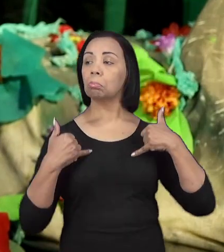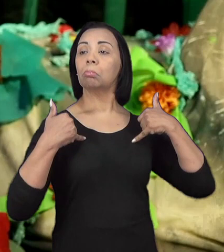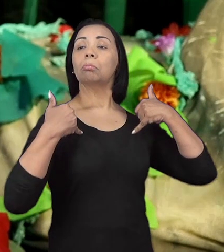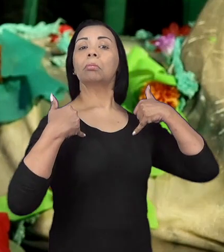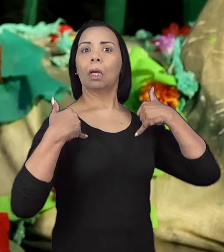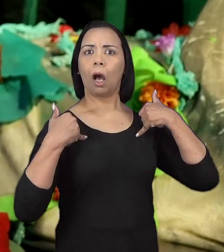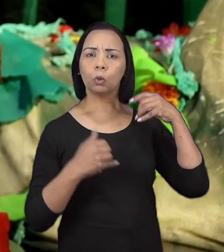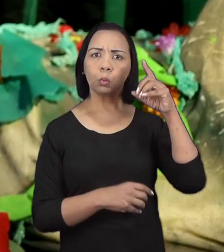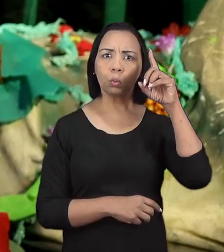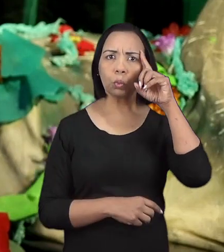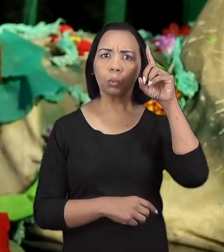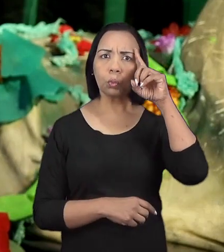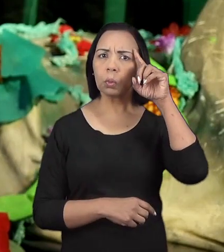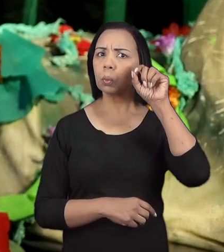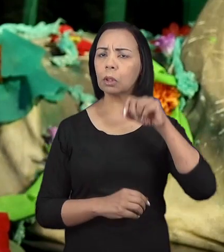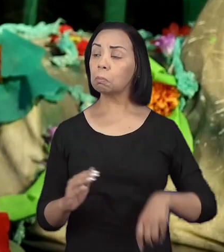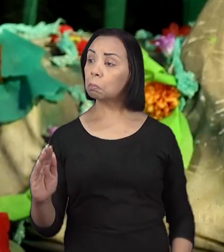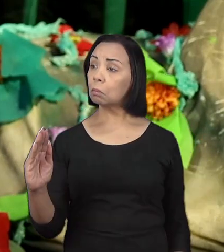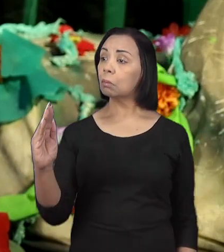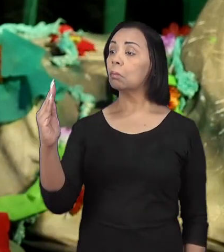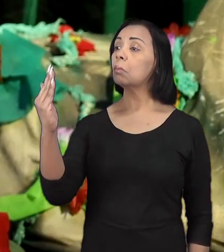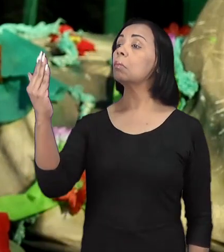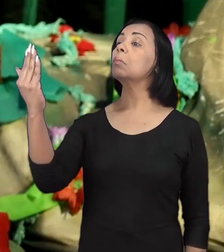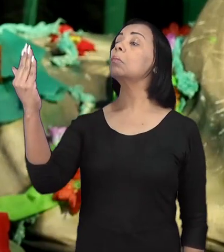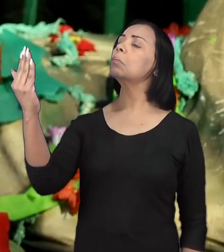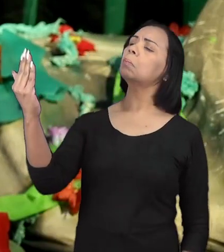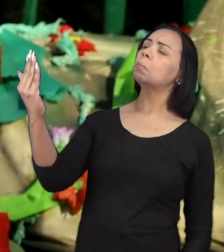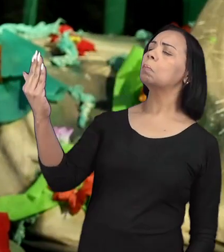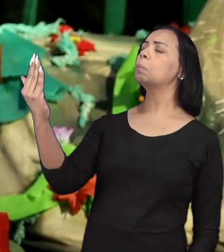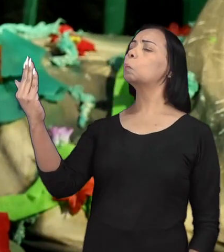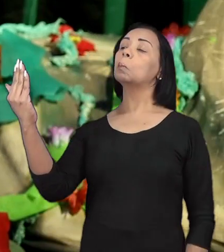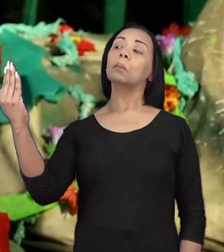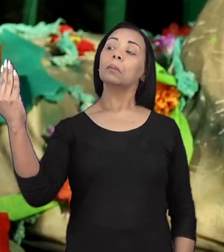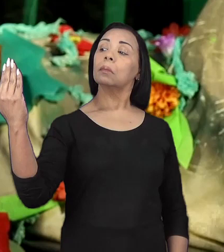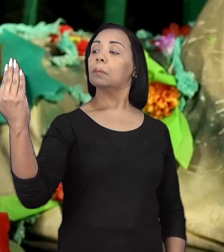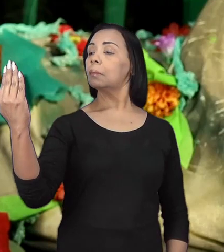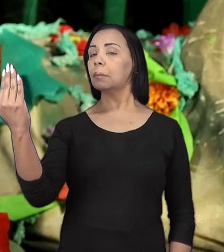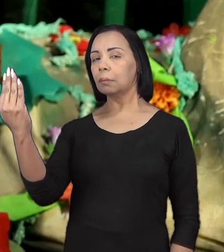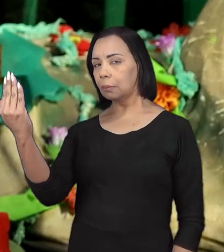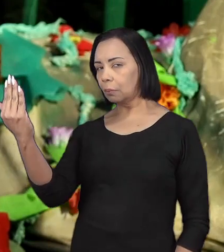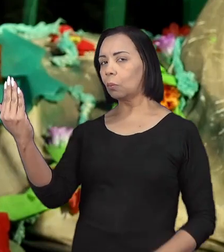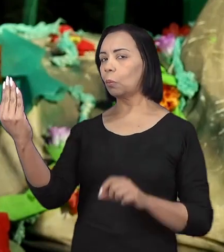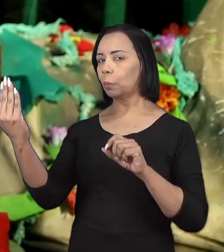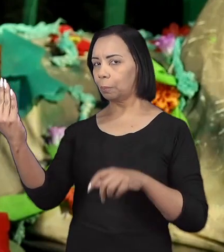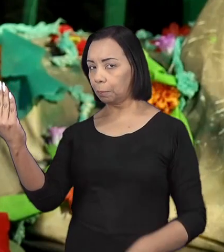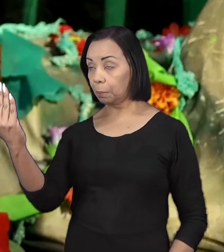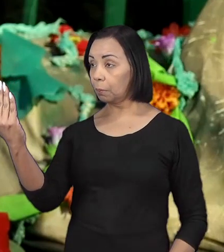vaidosa e todos os dias ficava diante de um espelho encantado e, para se encher de orgulho,